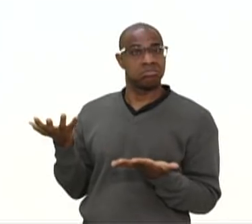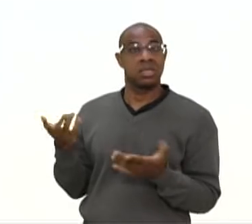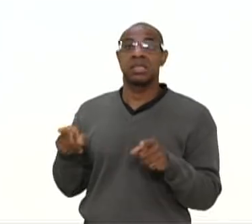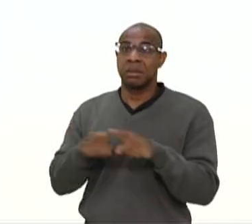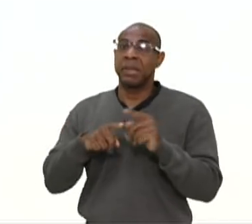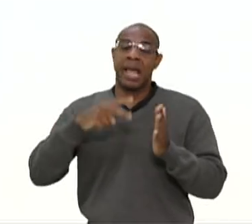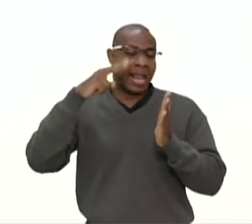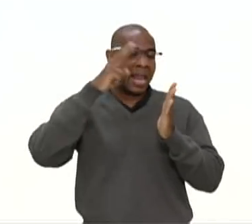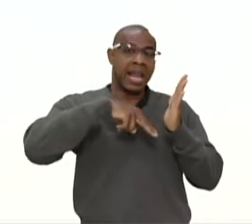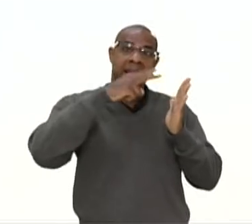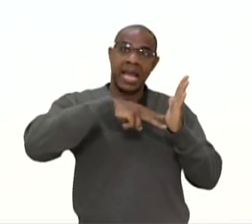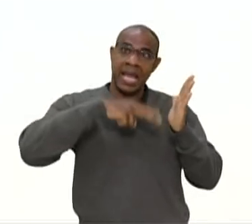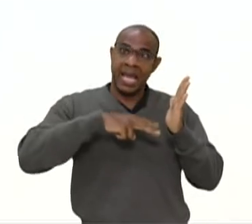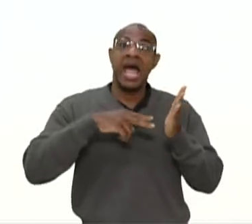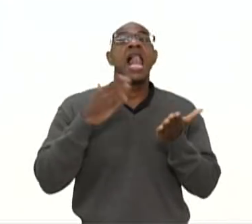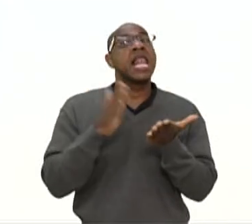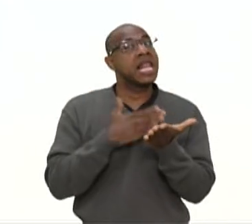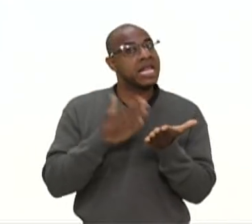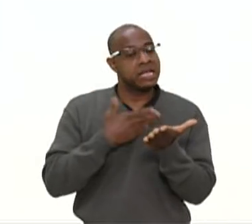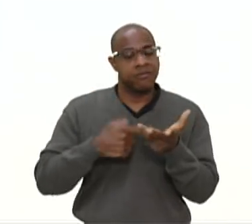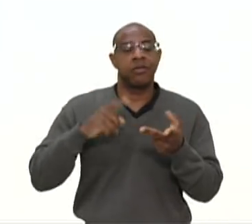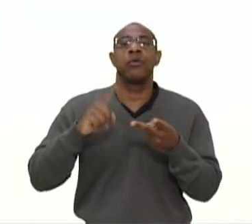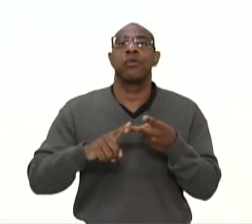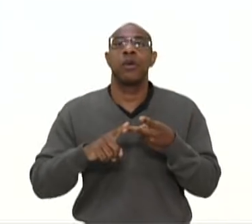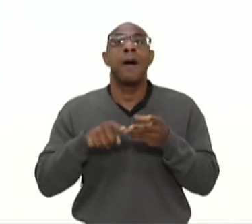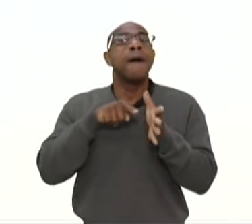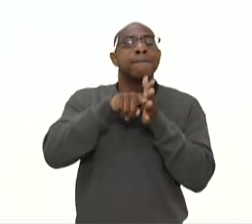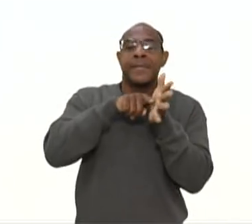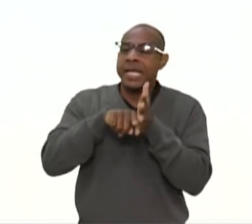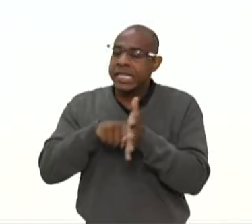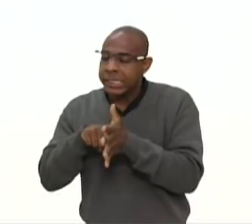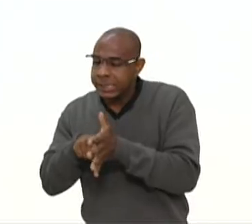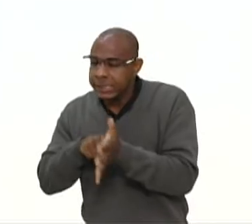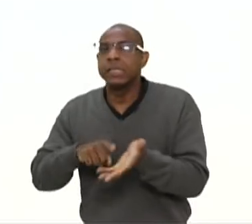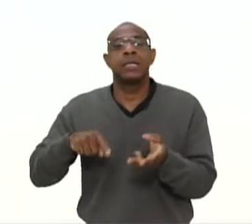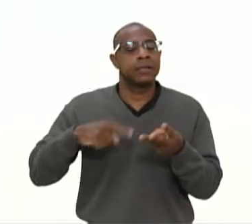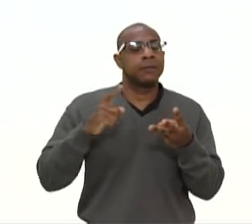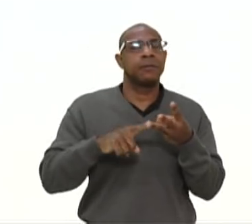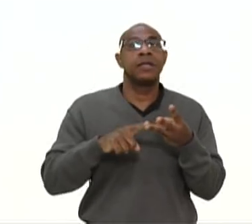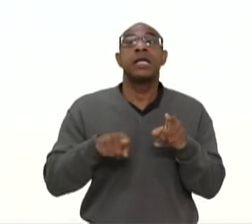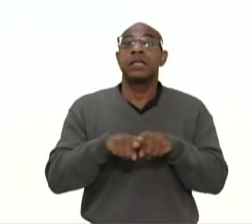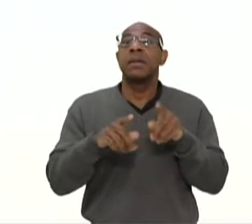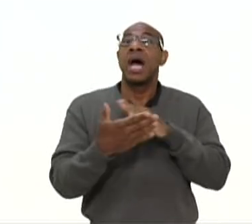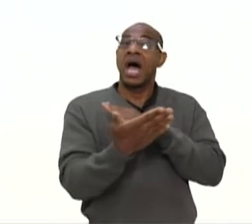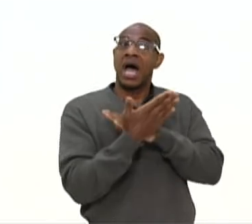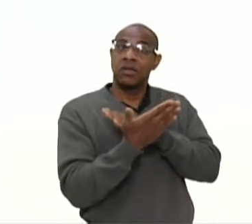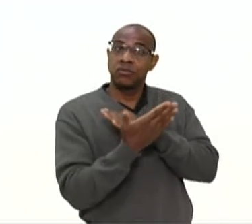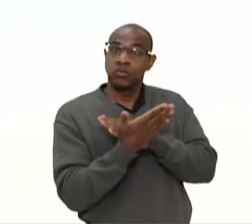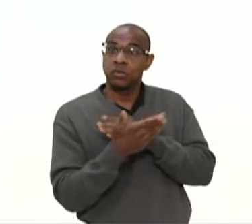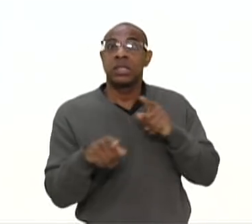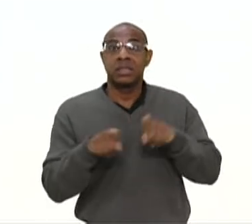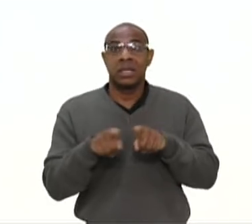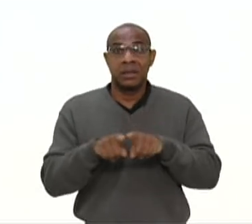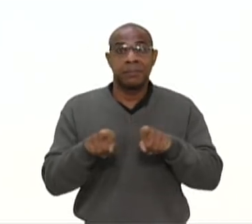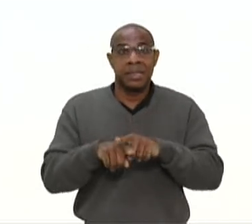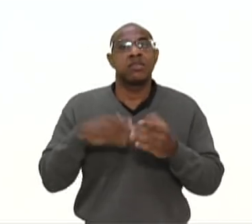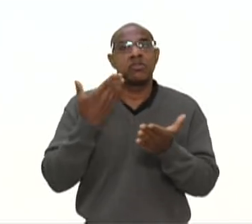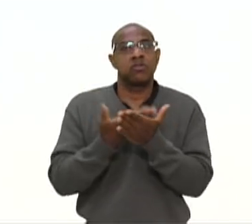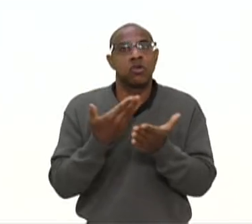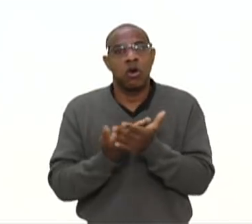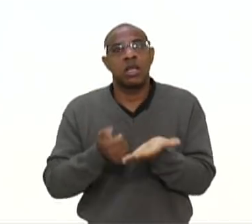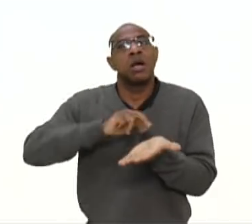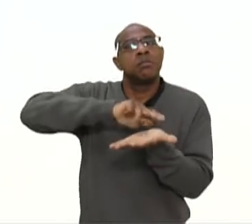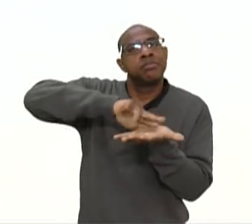a leitura de um bom livro virtual, pesquisas científicas e ajuda na pesquisa de âmbito escolar,